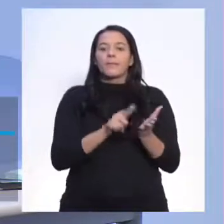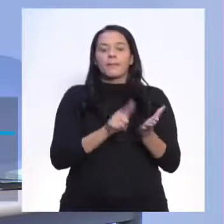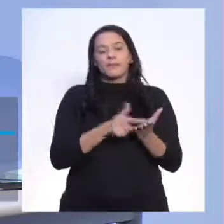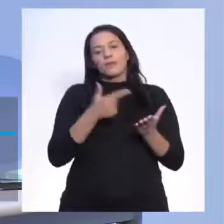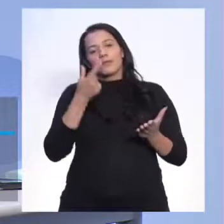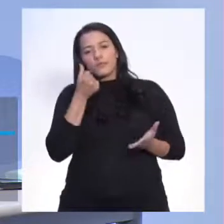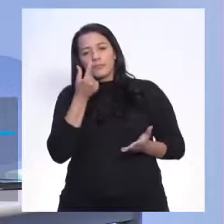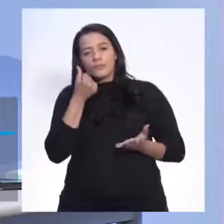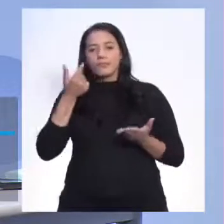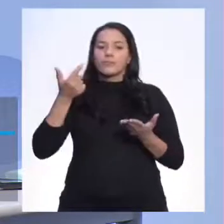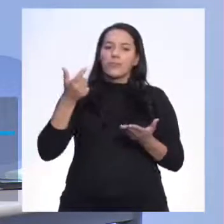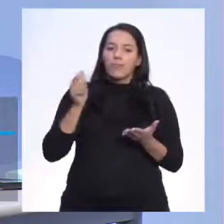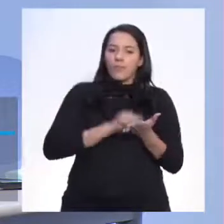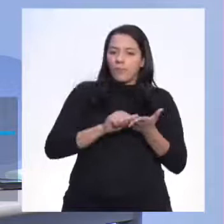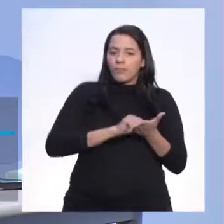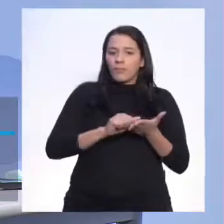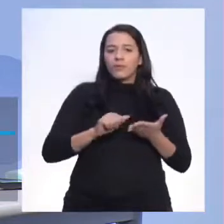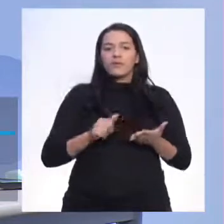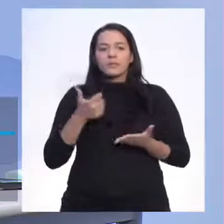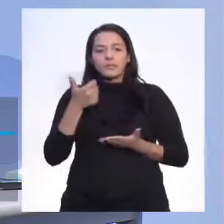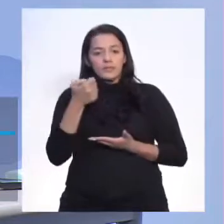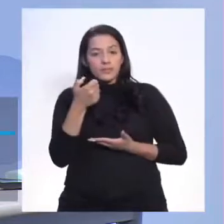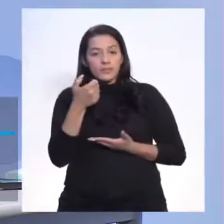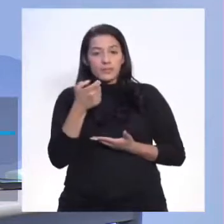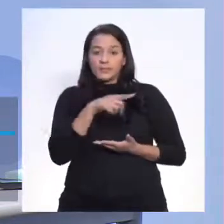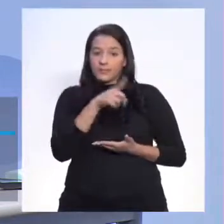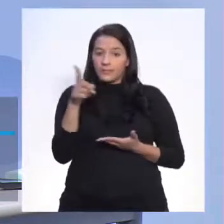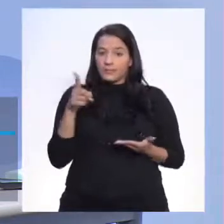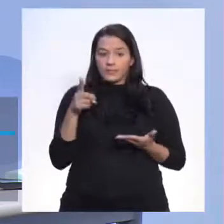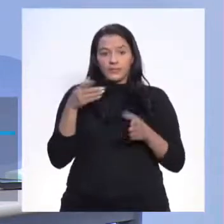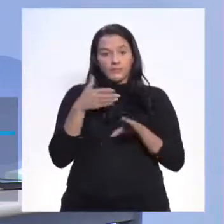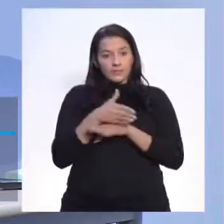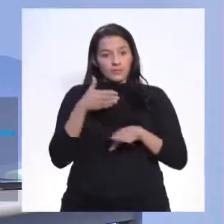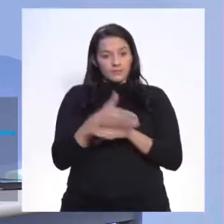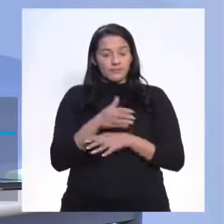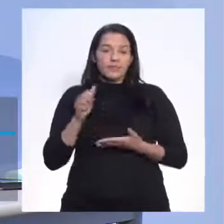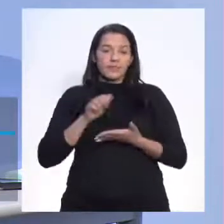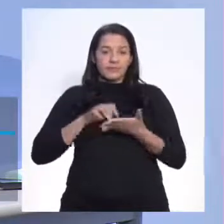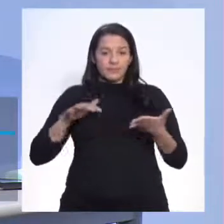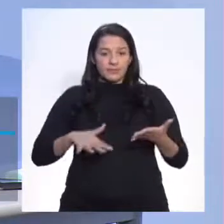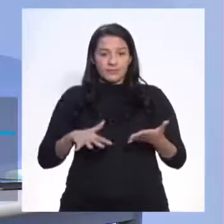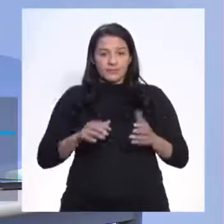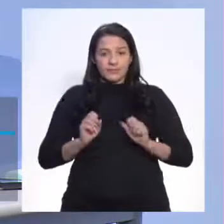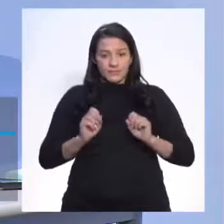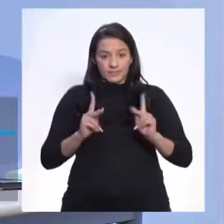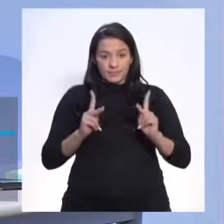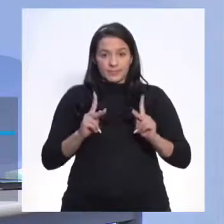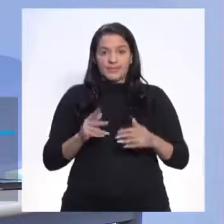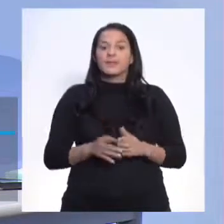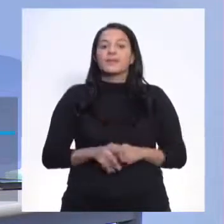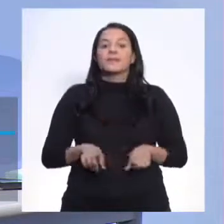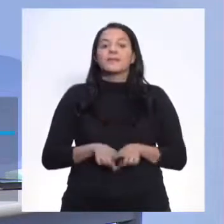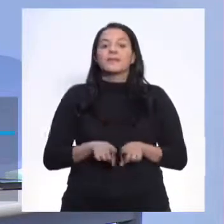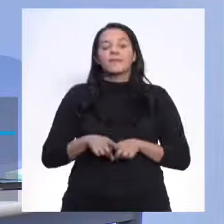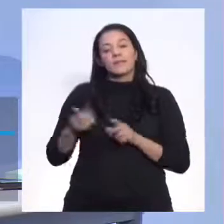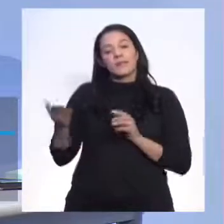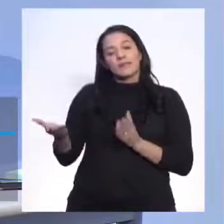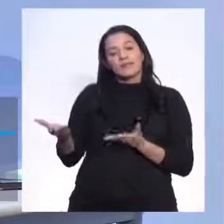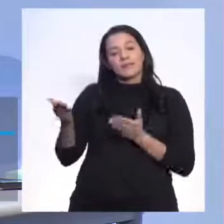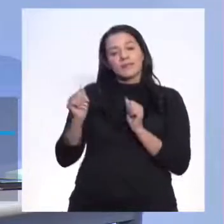lápis, borracha e caneta para você participar das atividades, ok? Conto com a presença da professora